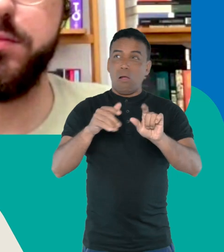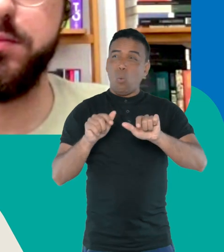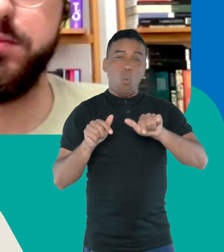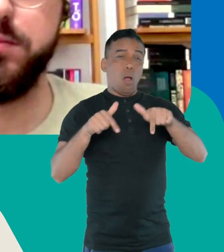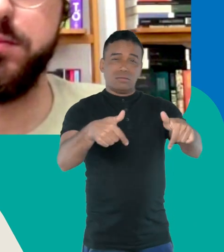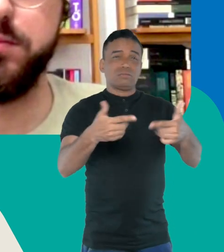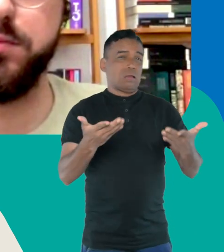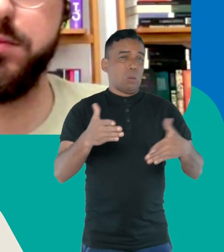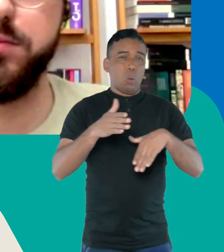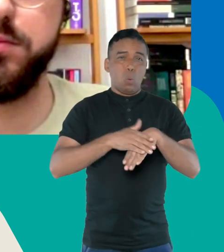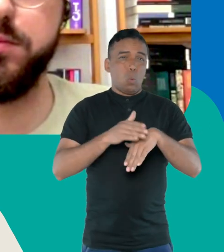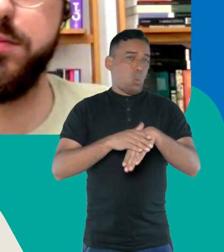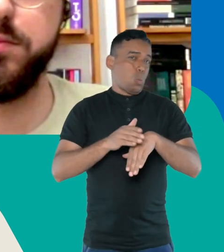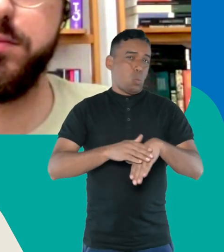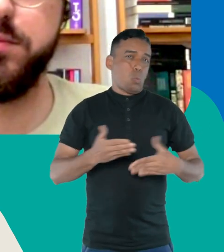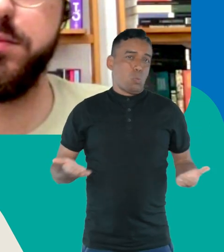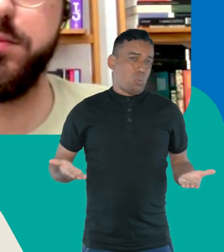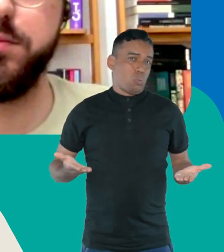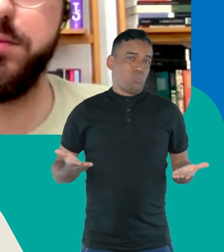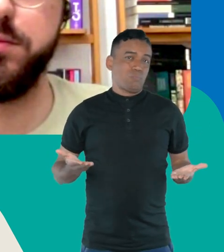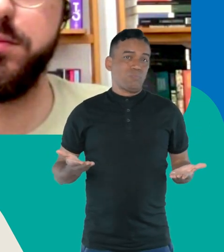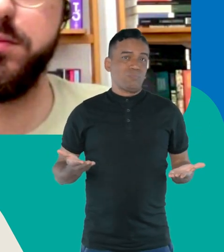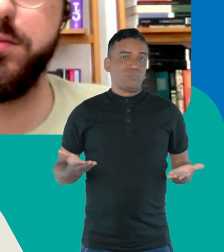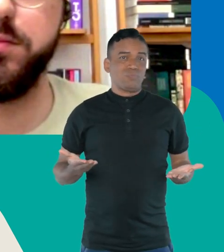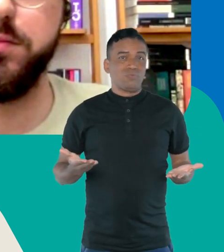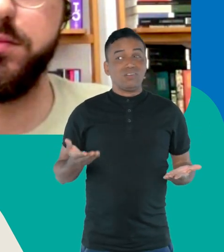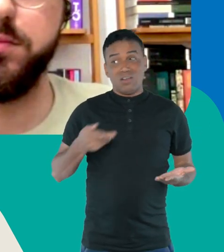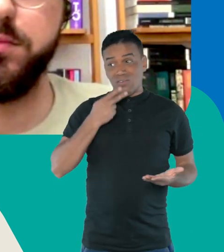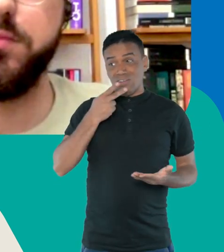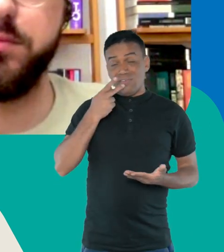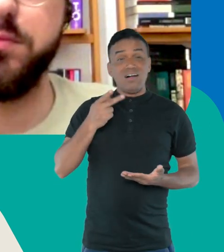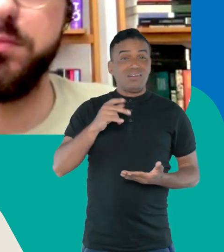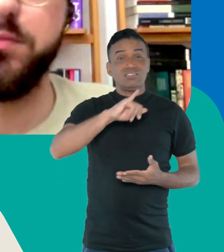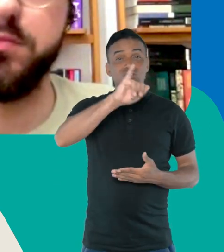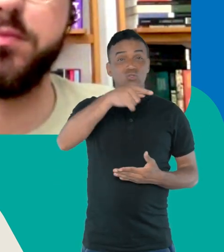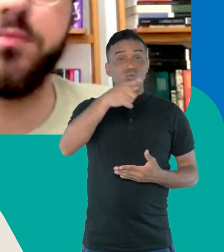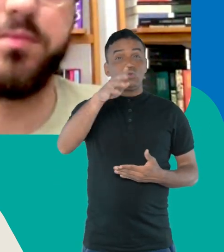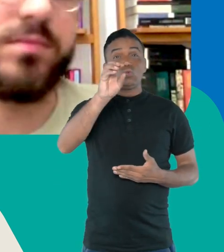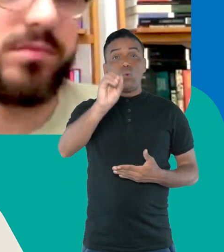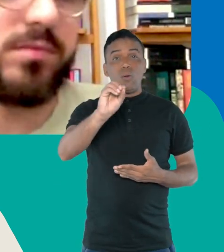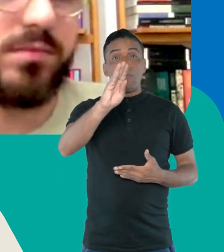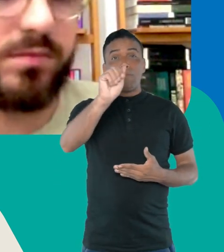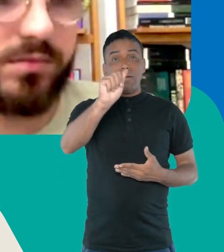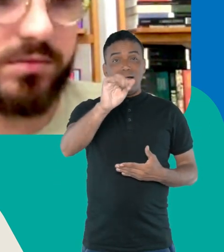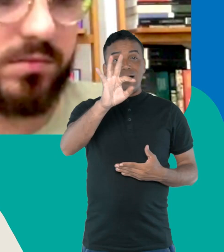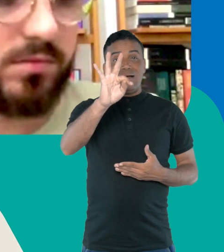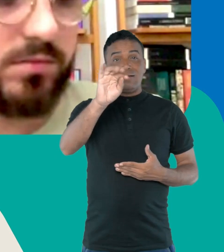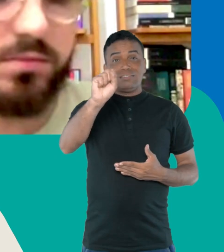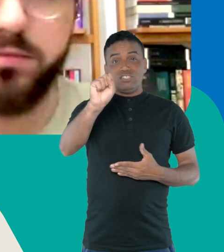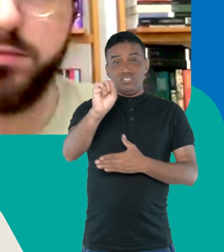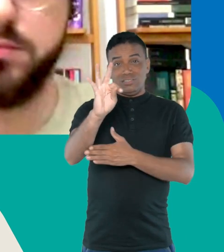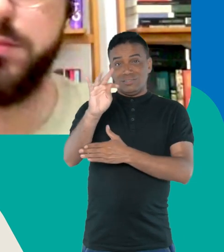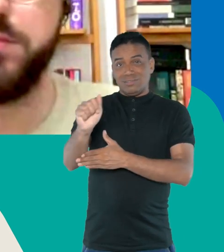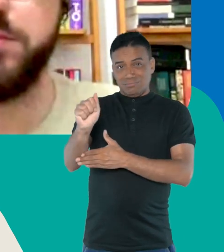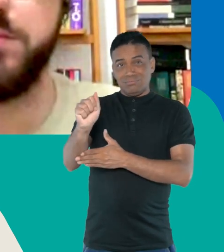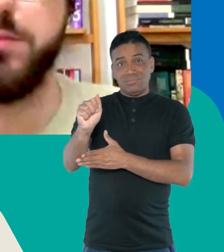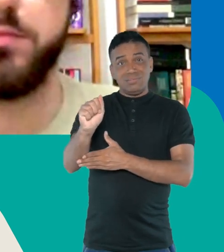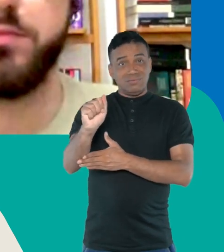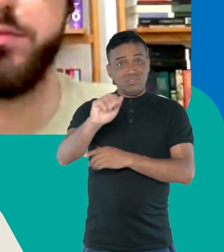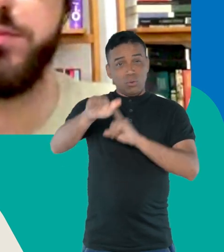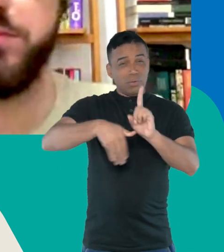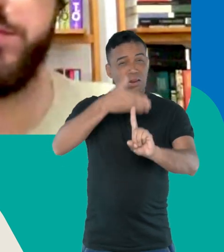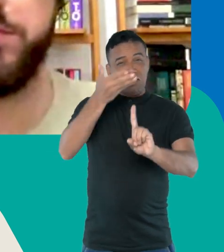como, enfim, como você retrata em João Batista mesmo, também de um modo muito, muito, muito bonito. E